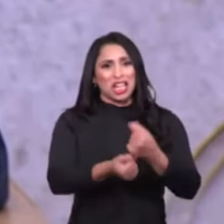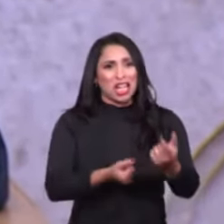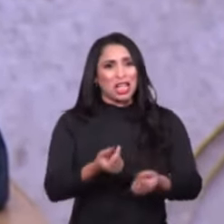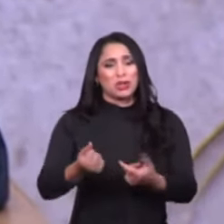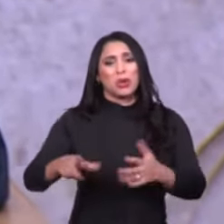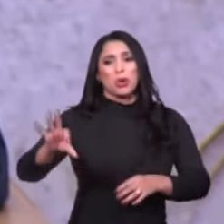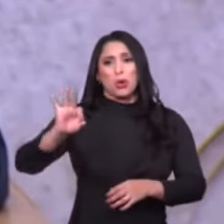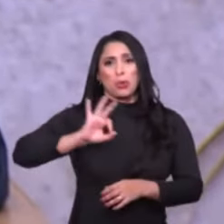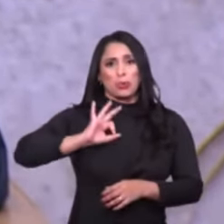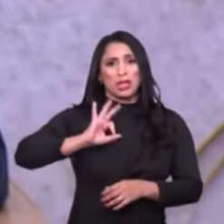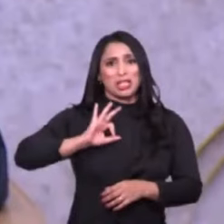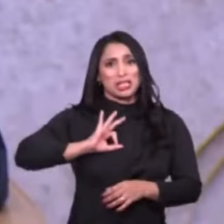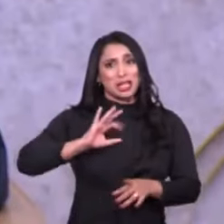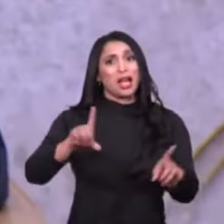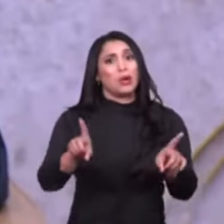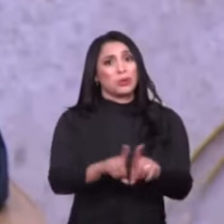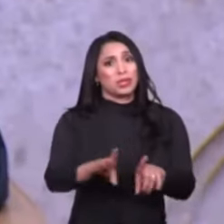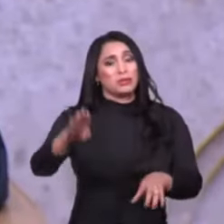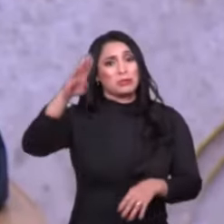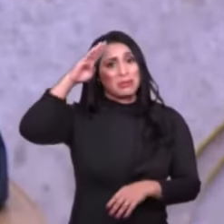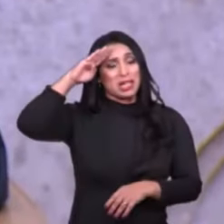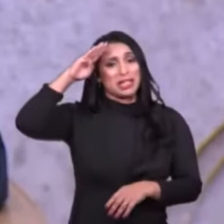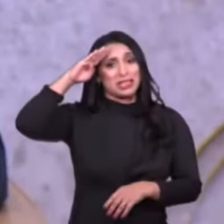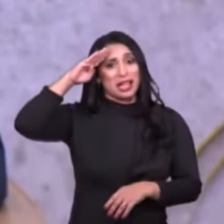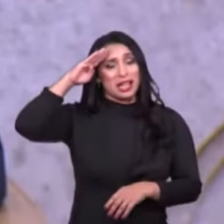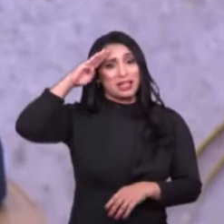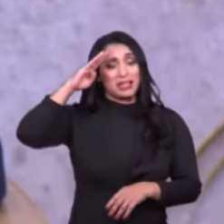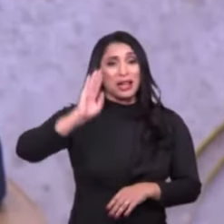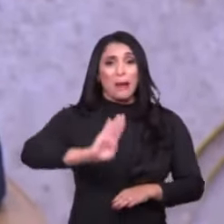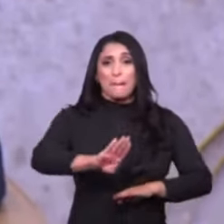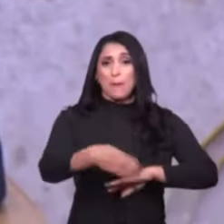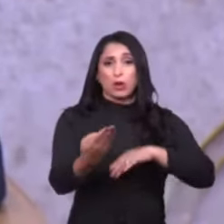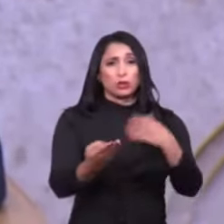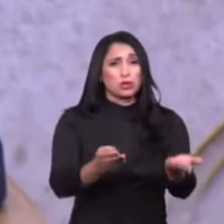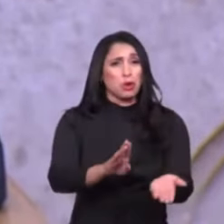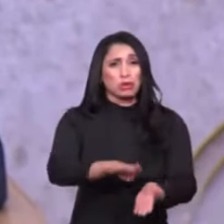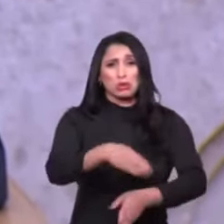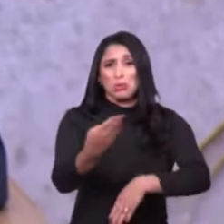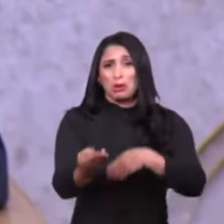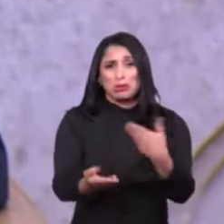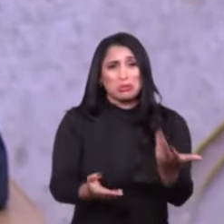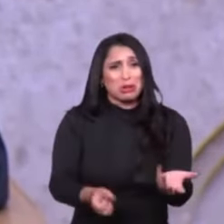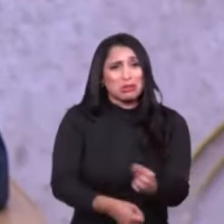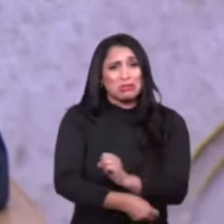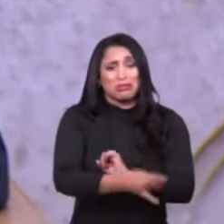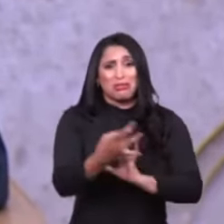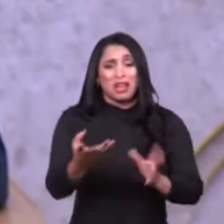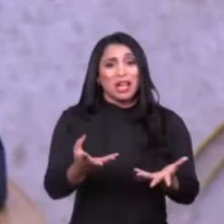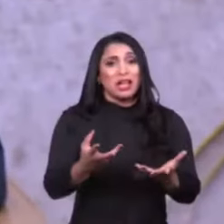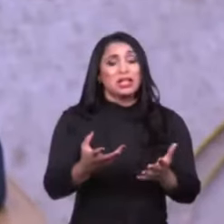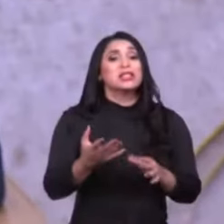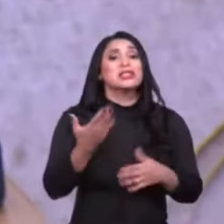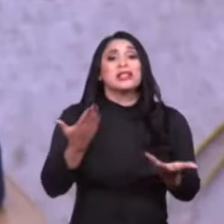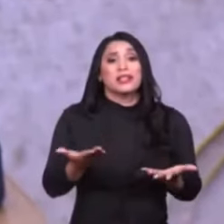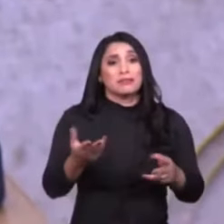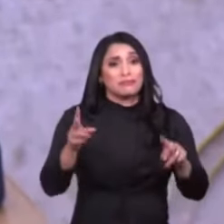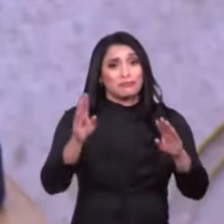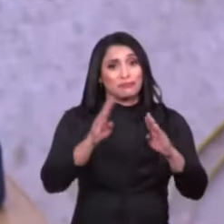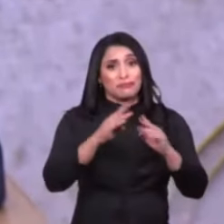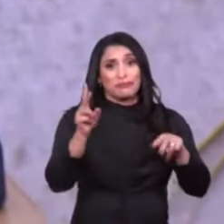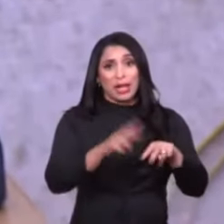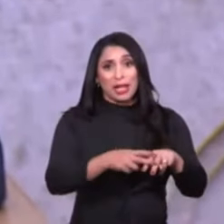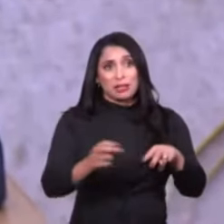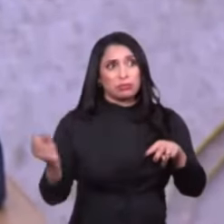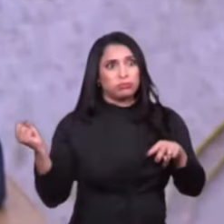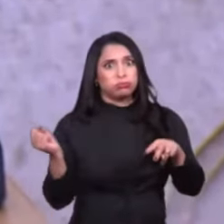das drogas, com dezenas de milhares de mortos e centenas de milhares de pessoas encarceradas. A despeito